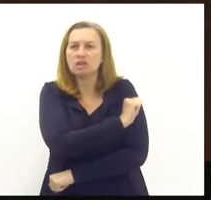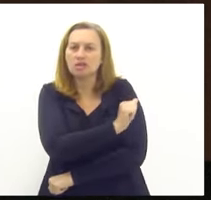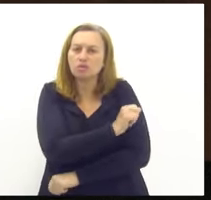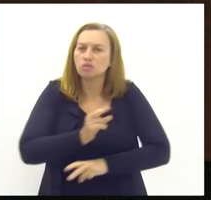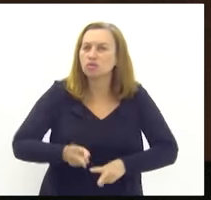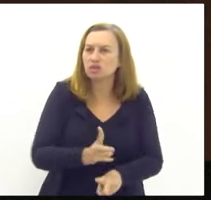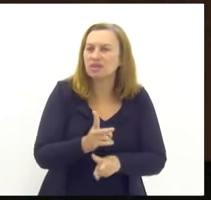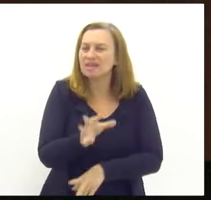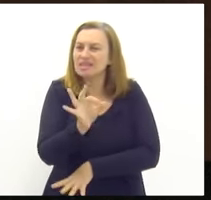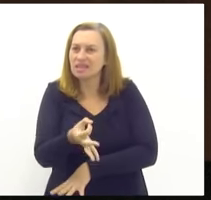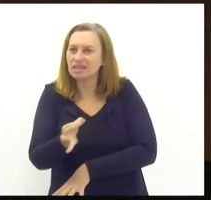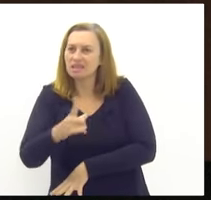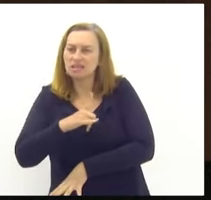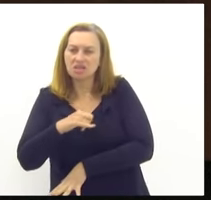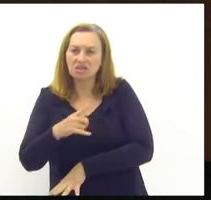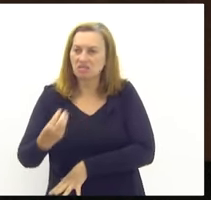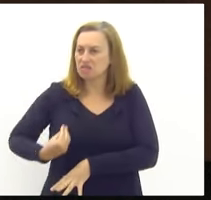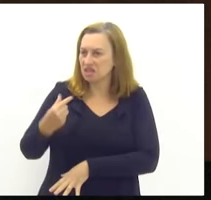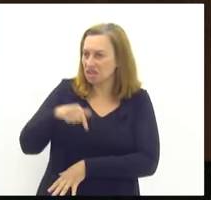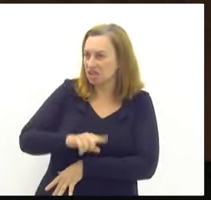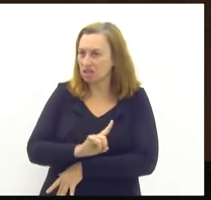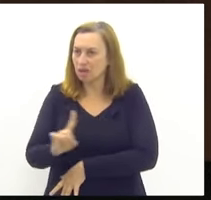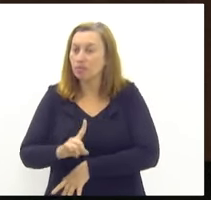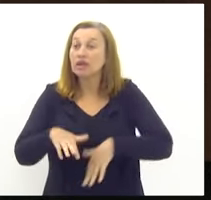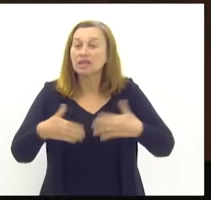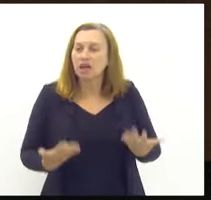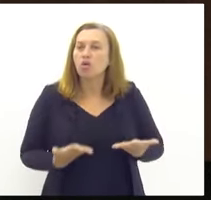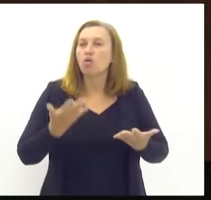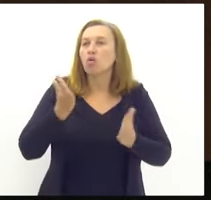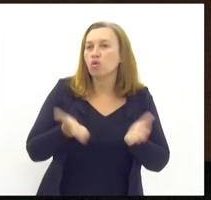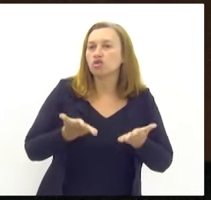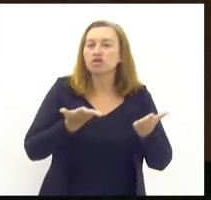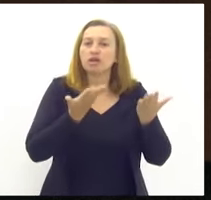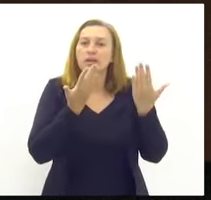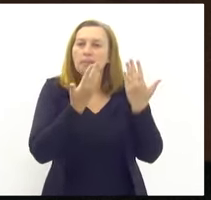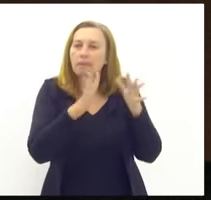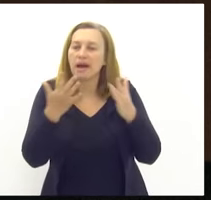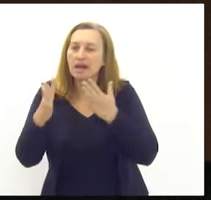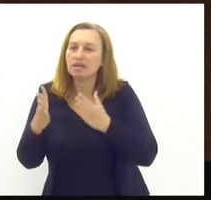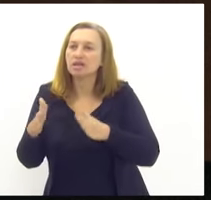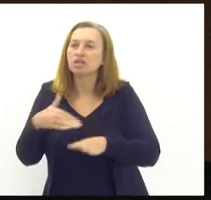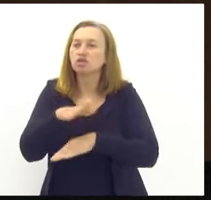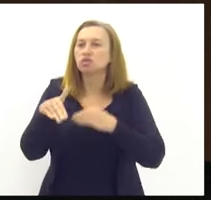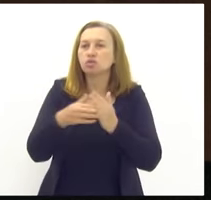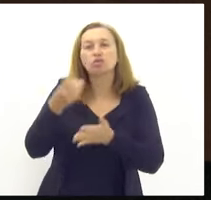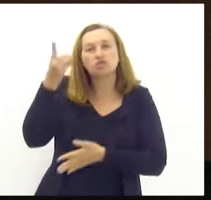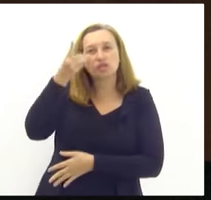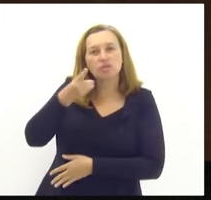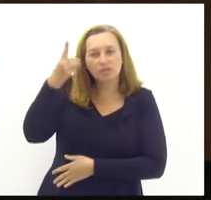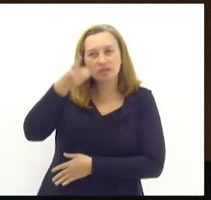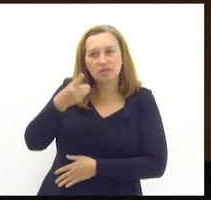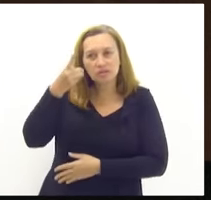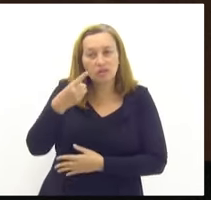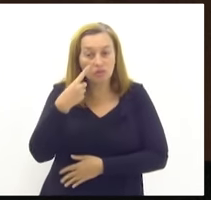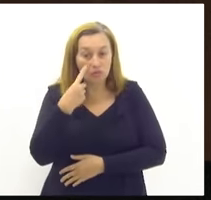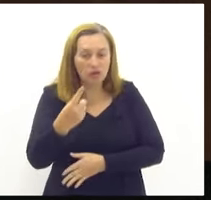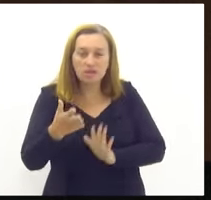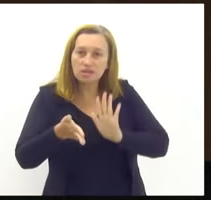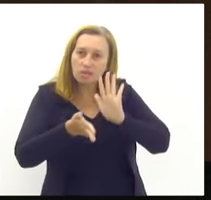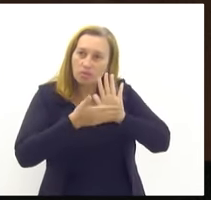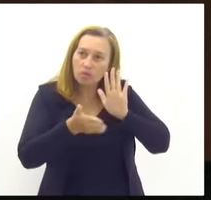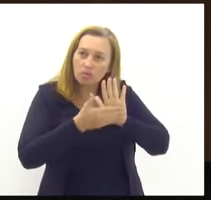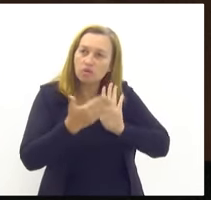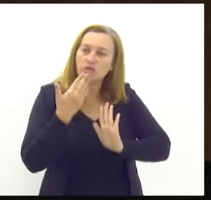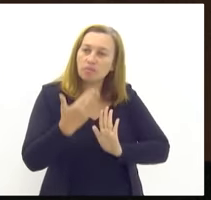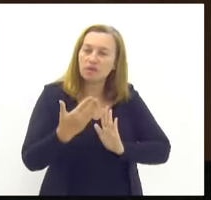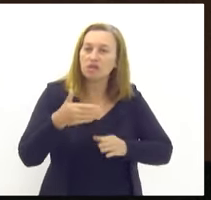tenho absoluta certeza que não estaria aqui então hoje quero saudar a todos os deputados que vão apreciar essa proposta e pedi